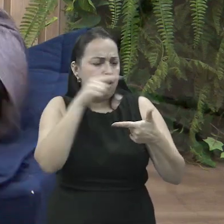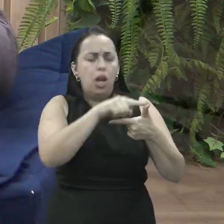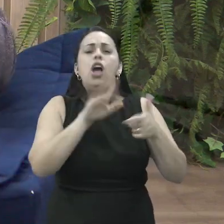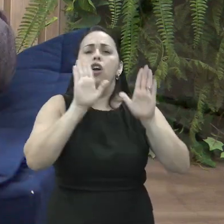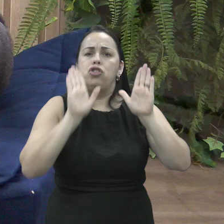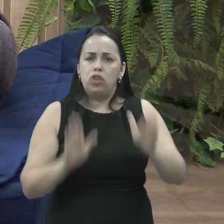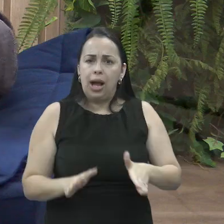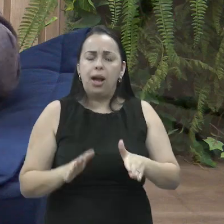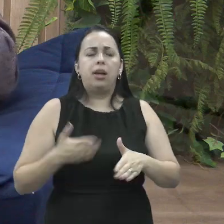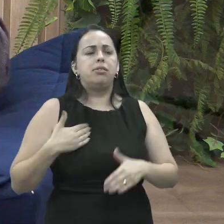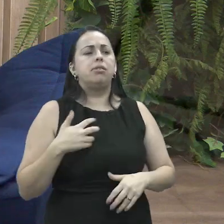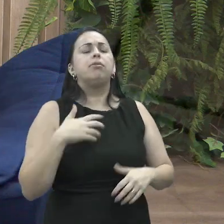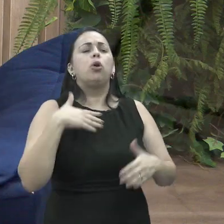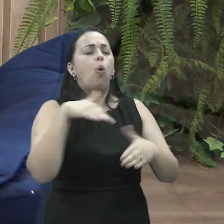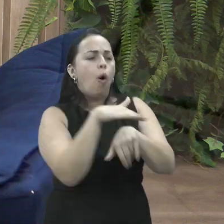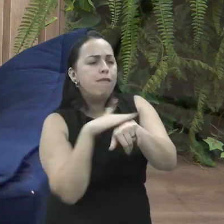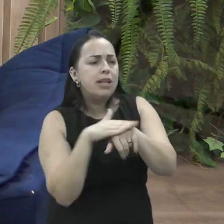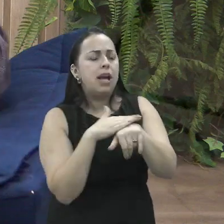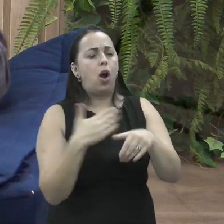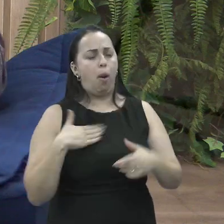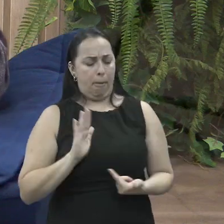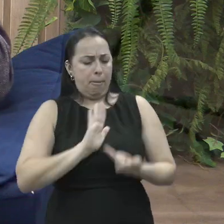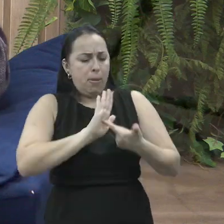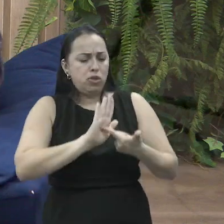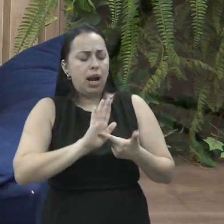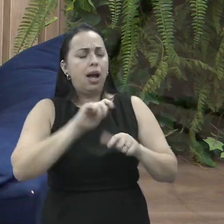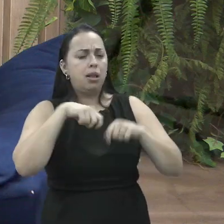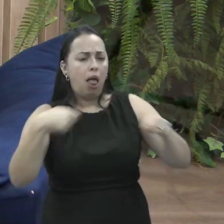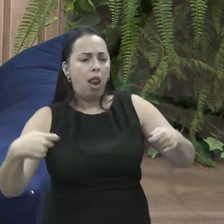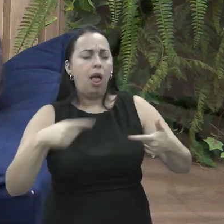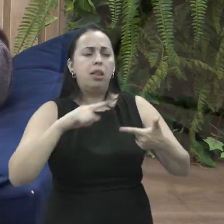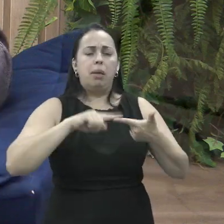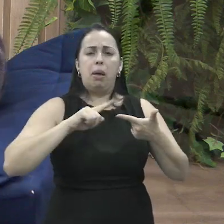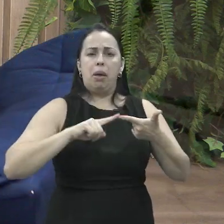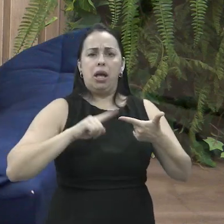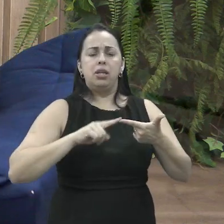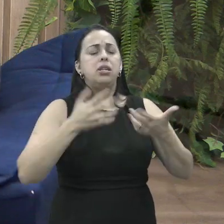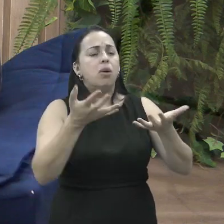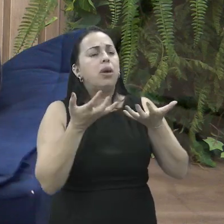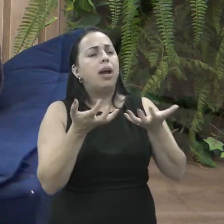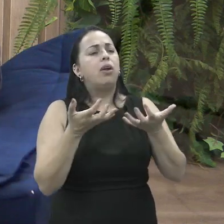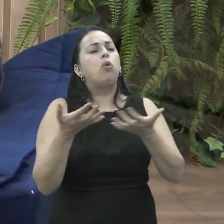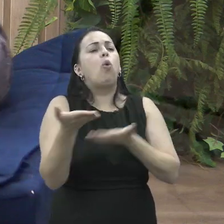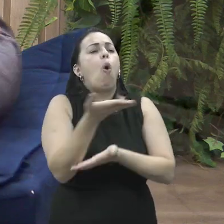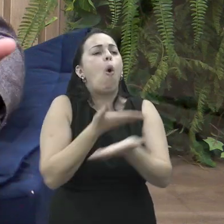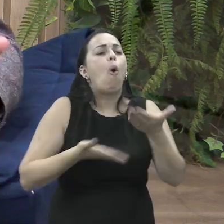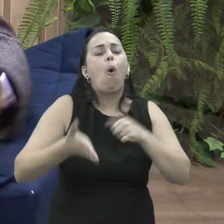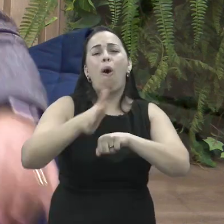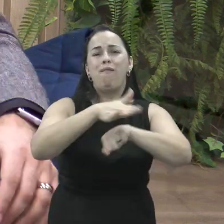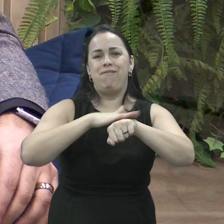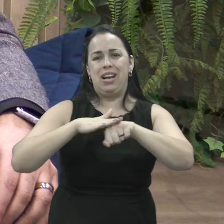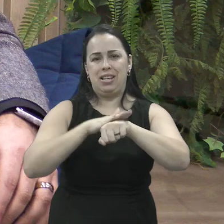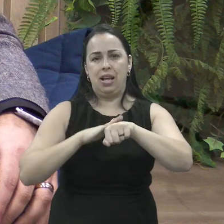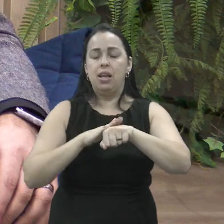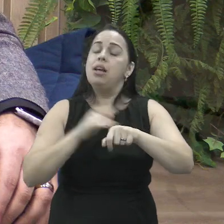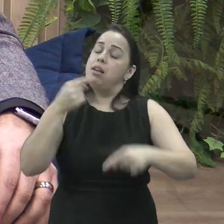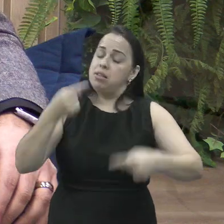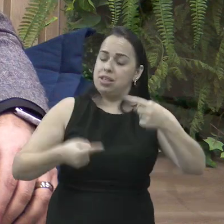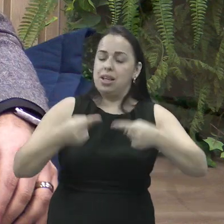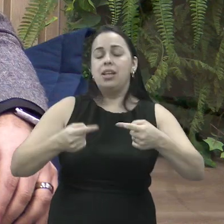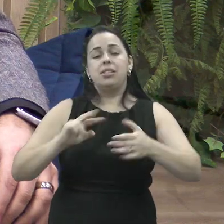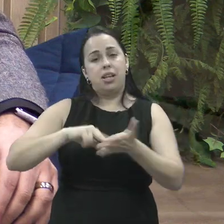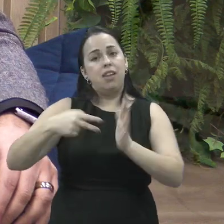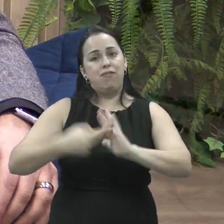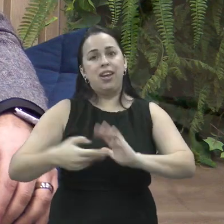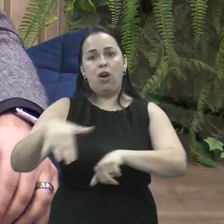Fraga. Sentei para me apresentar e dizer para elas da necessidade de nós termos um mandato que seja um mandato de diálogo. Eu creio que política é